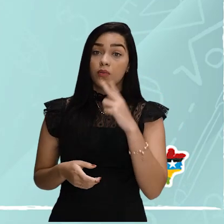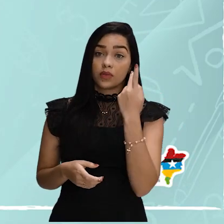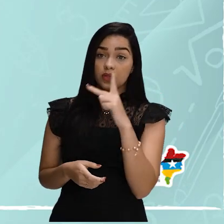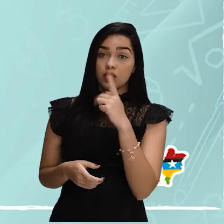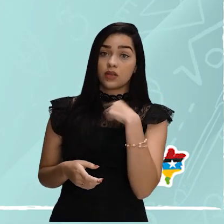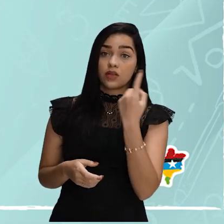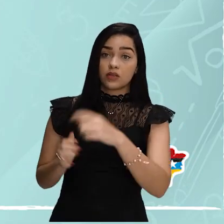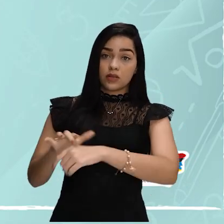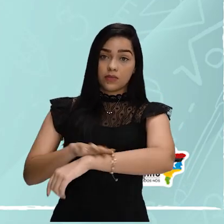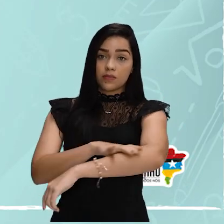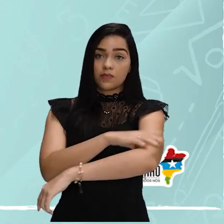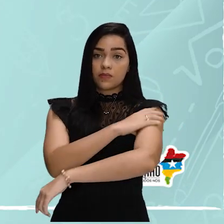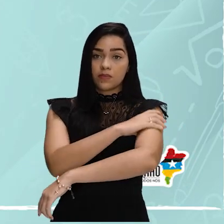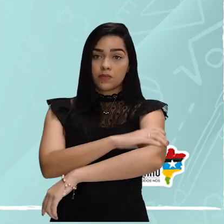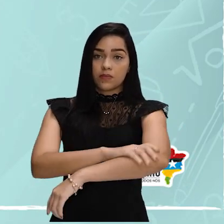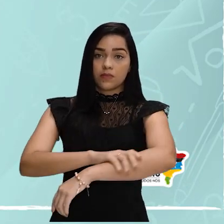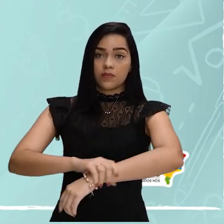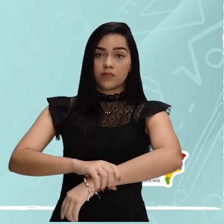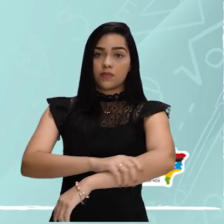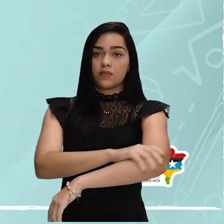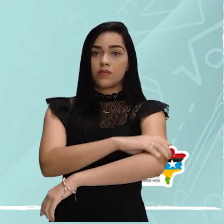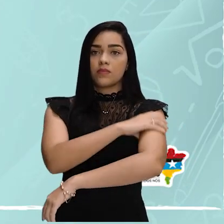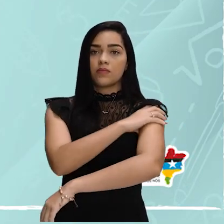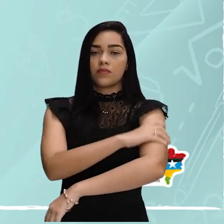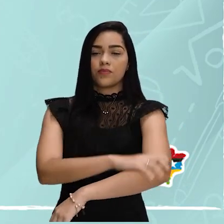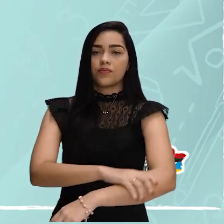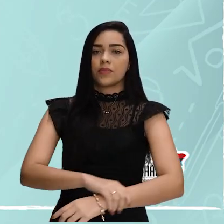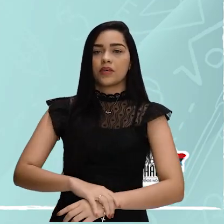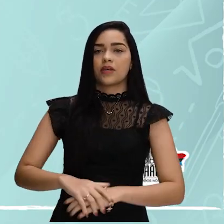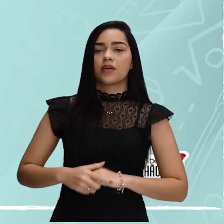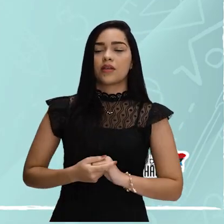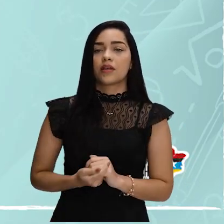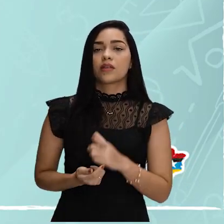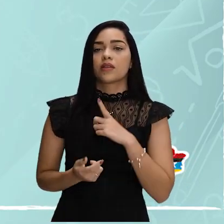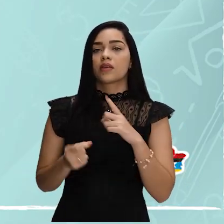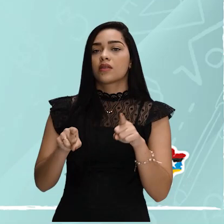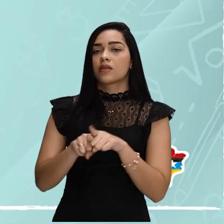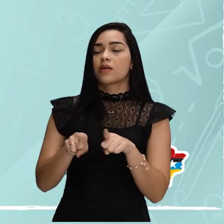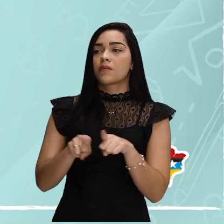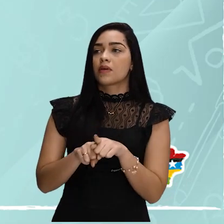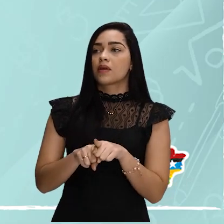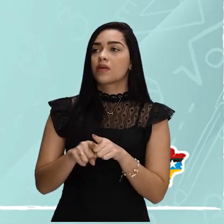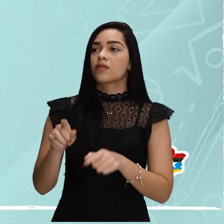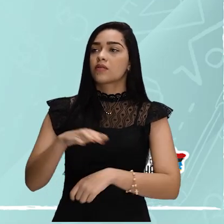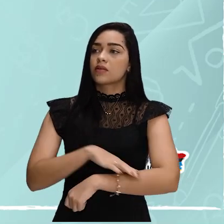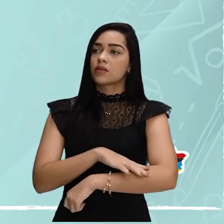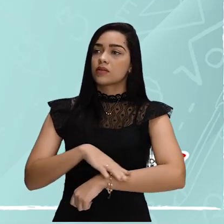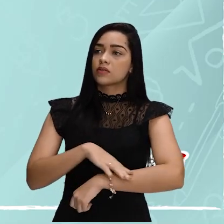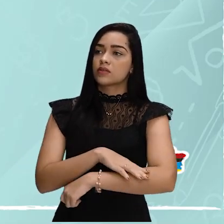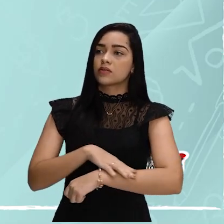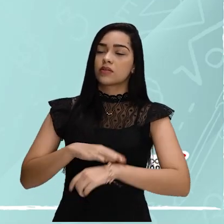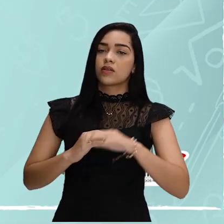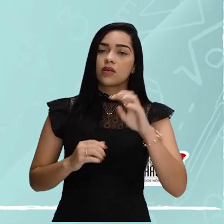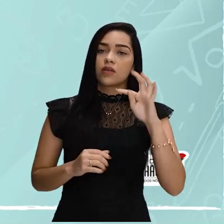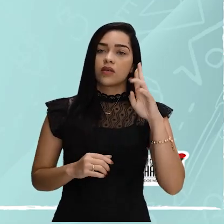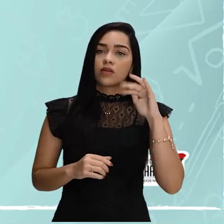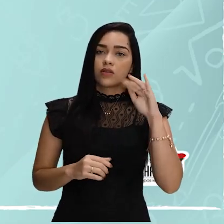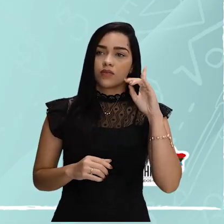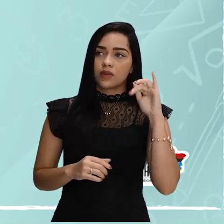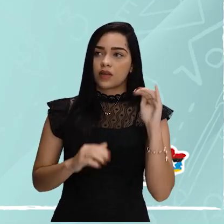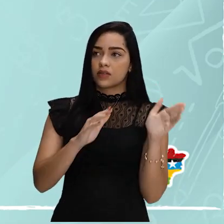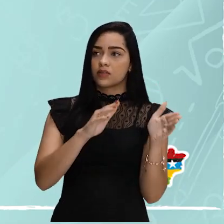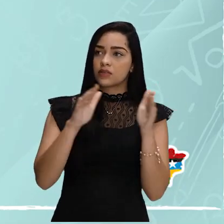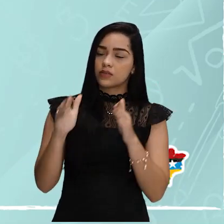científico do tecido que forma a nossa pele. Nós temos aqui o tecido estratificado de